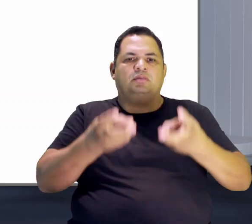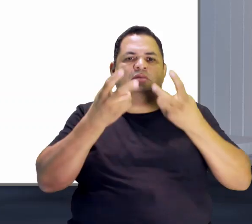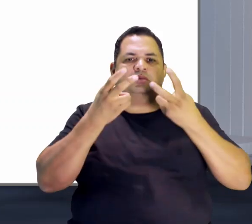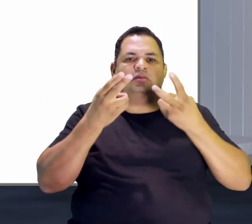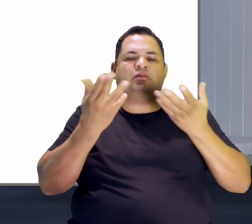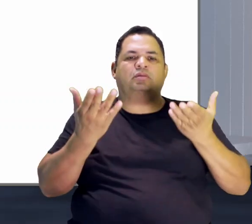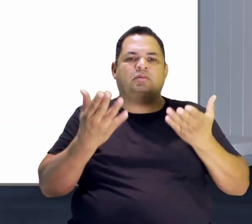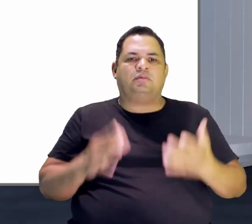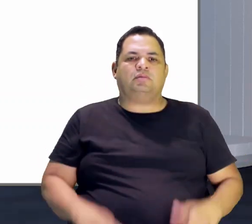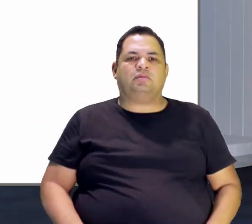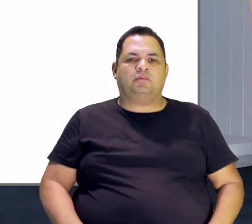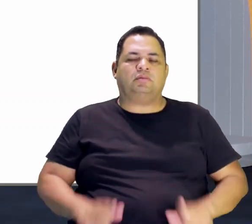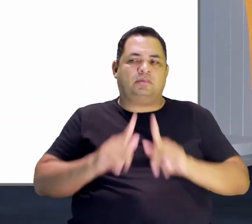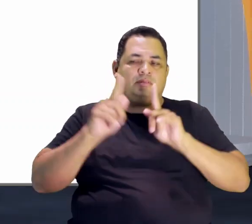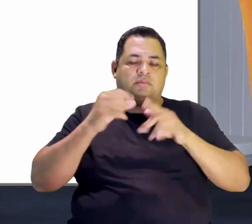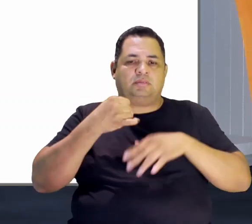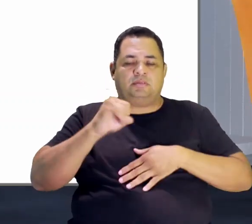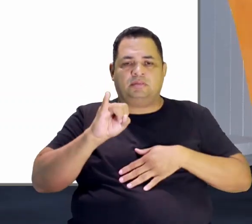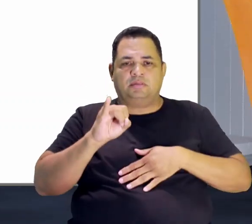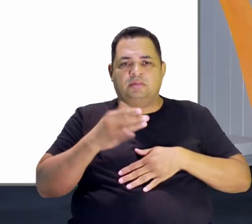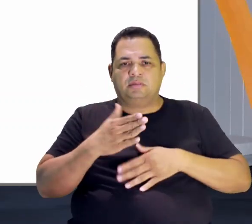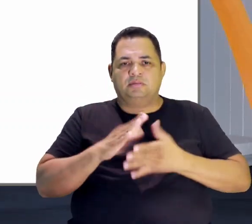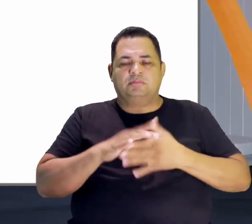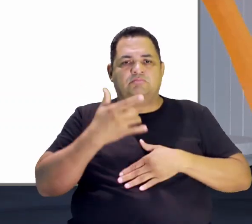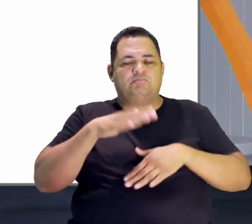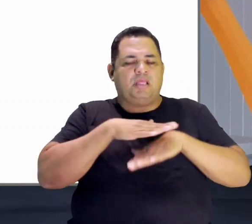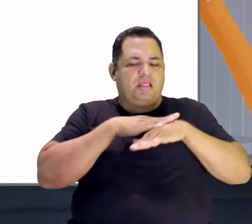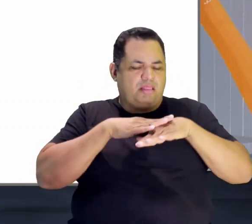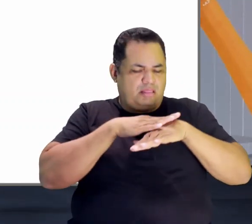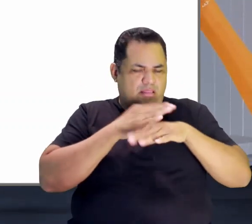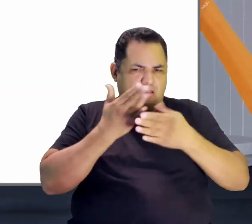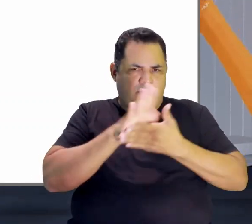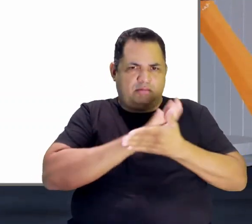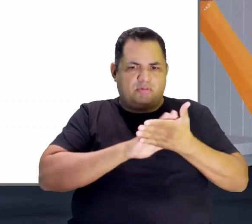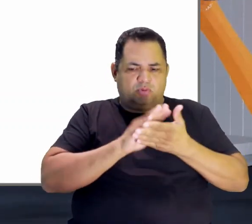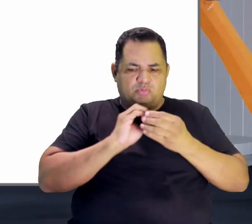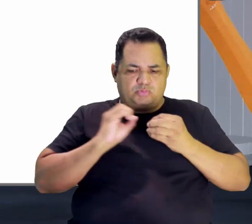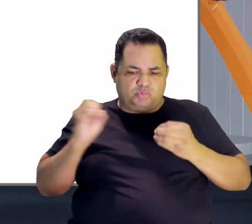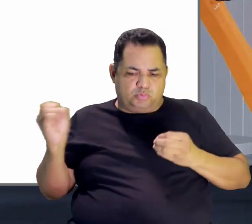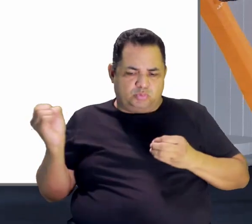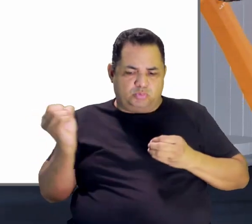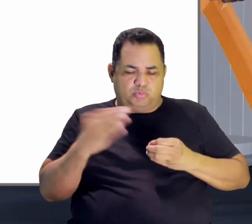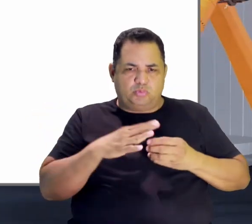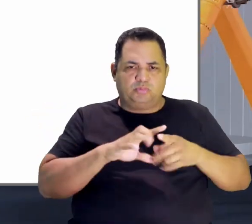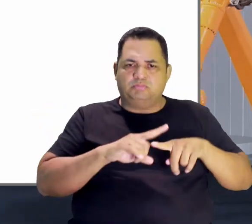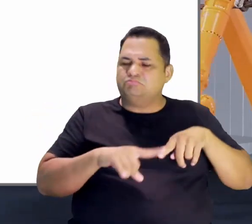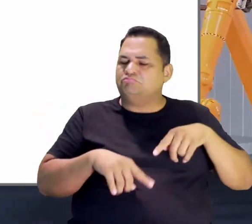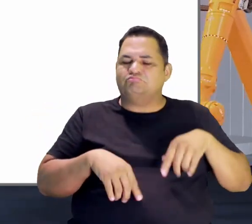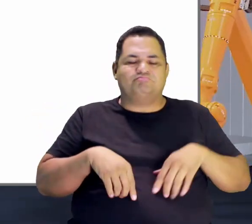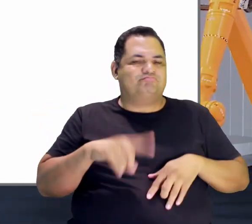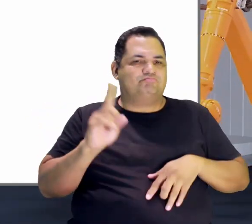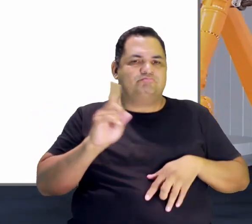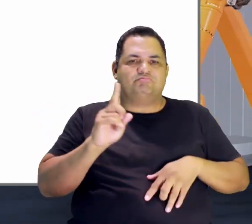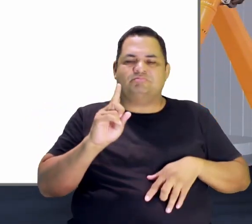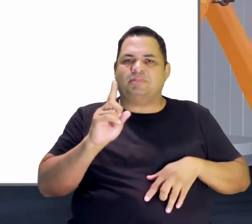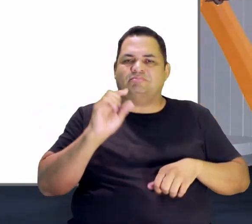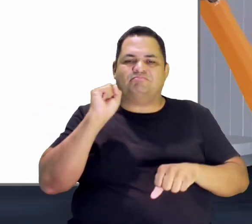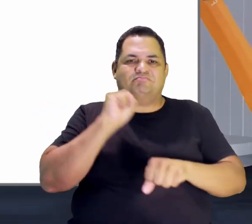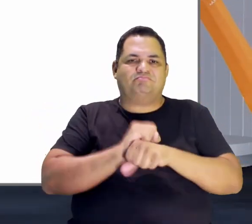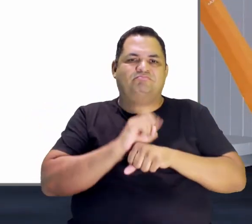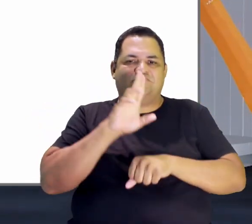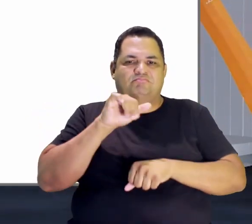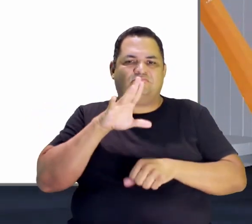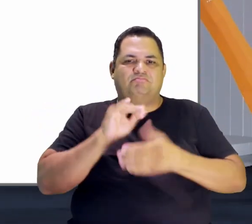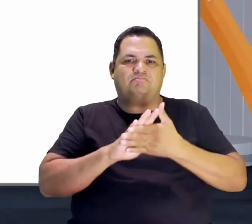que se você não tiver atrito nenhum e lançar um corpo, ele não para nunca. Então, ele vai se